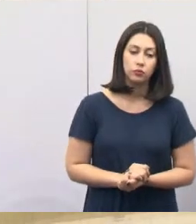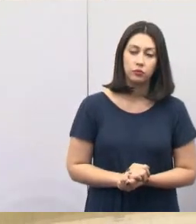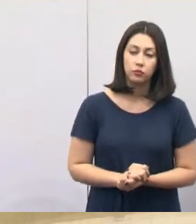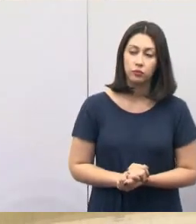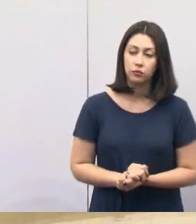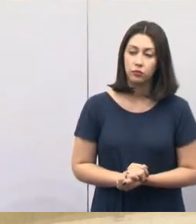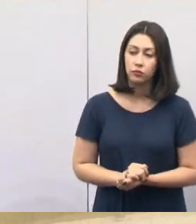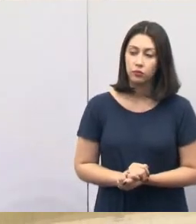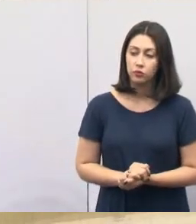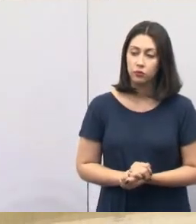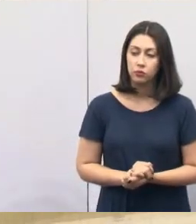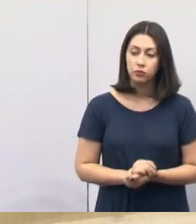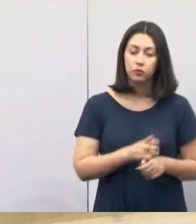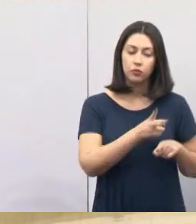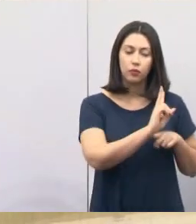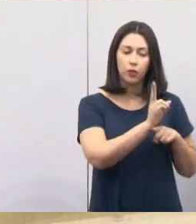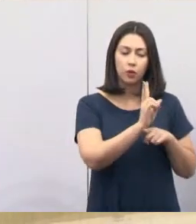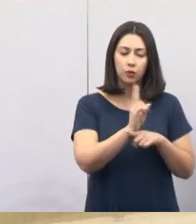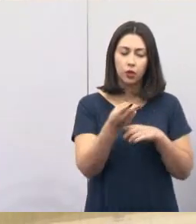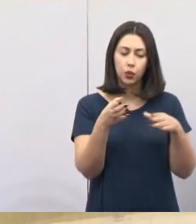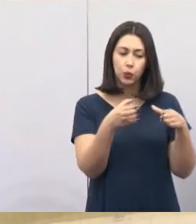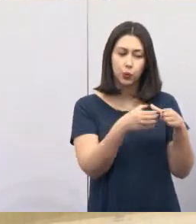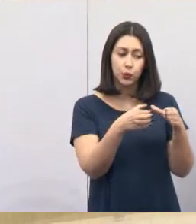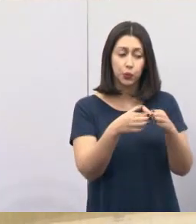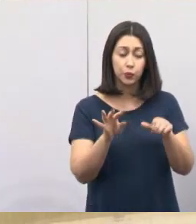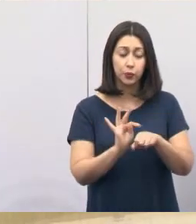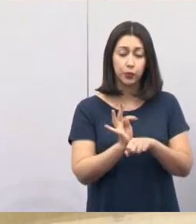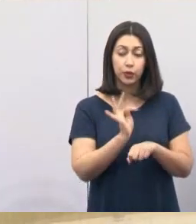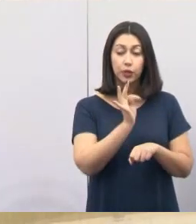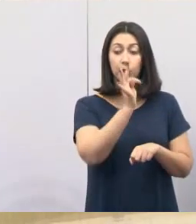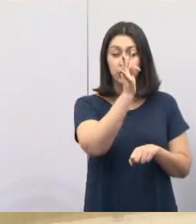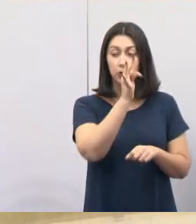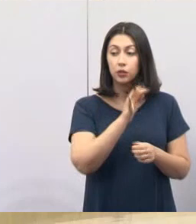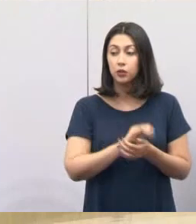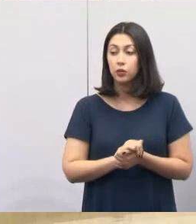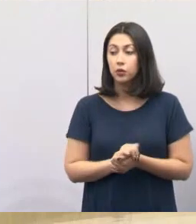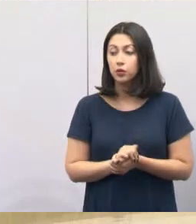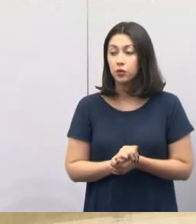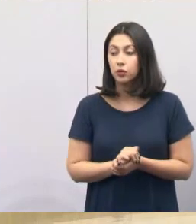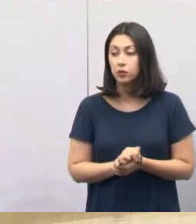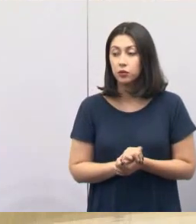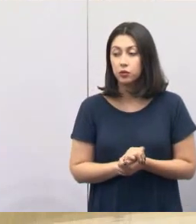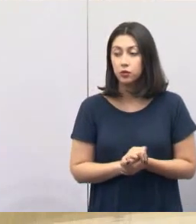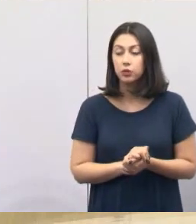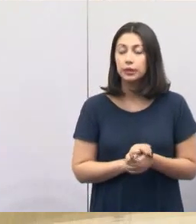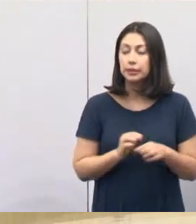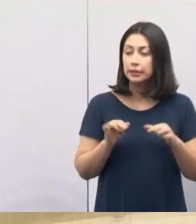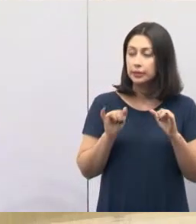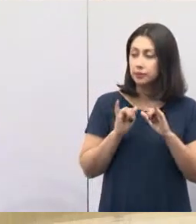Ainda durante a fiscalização realizada pelas equipes técnicas de fiscalização da Visa, é